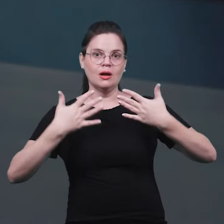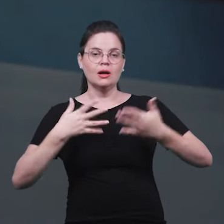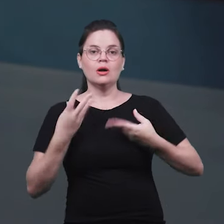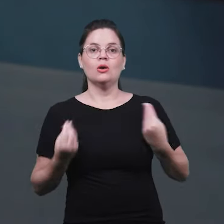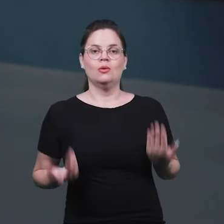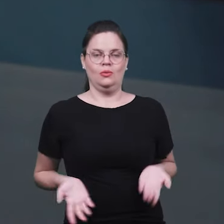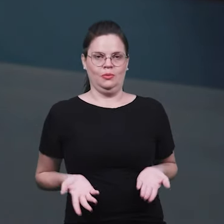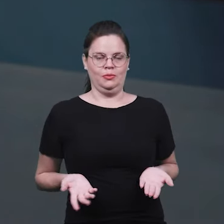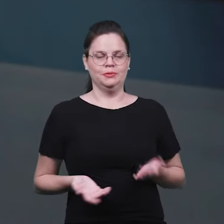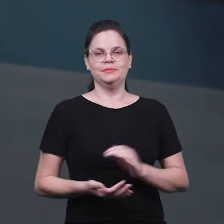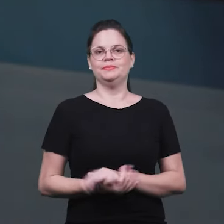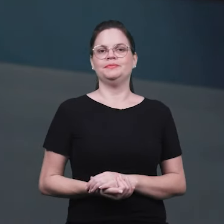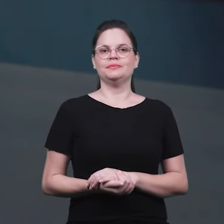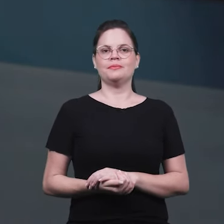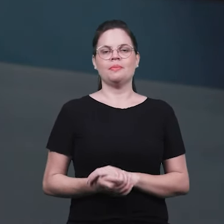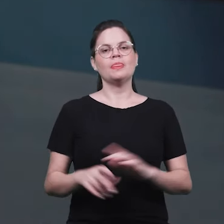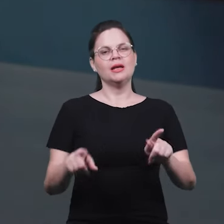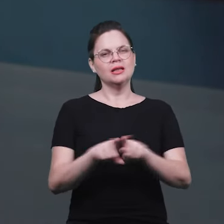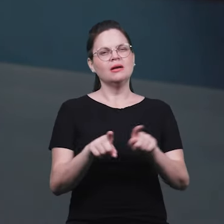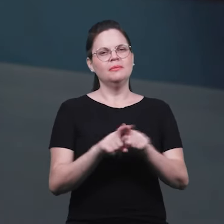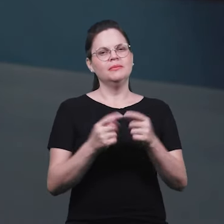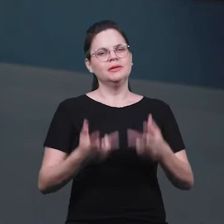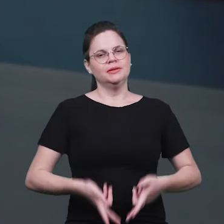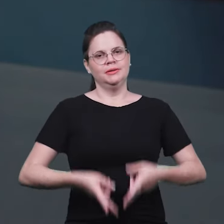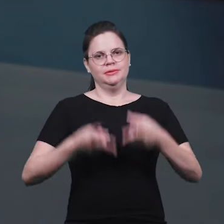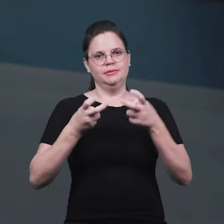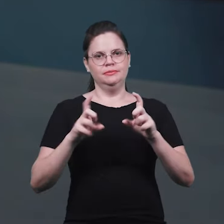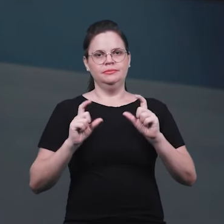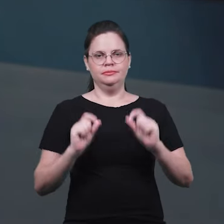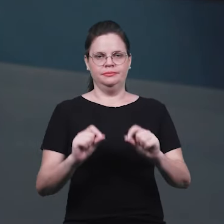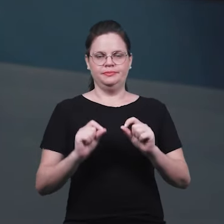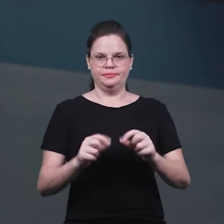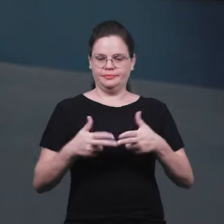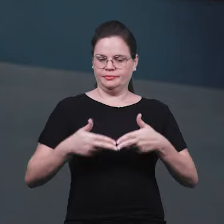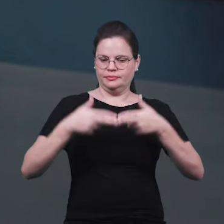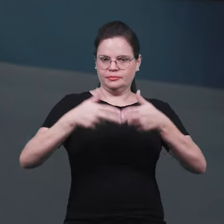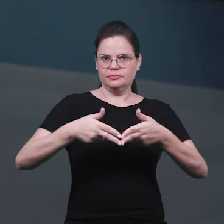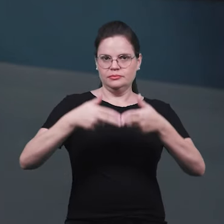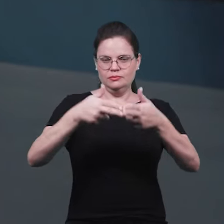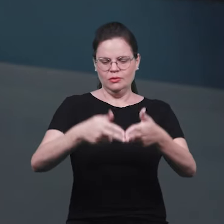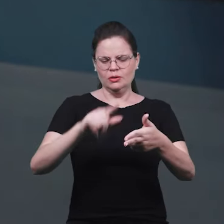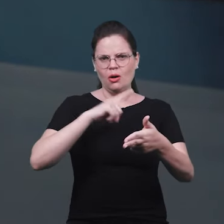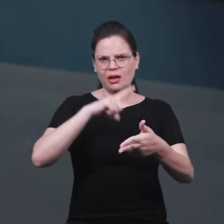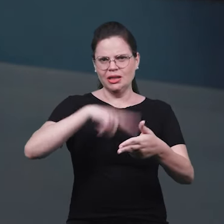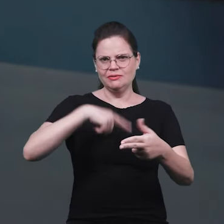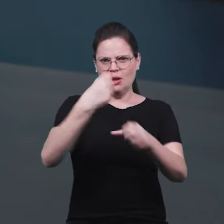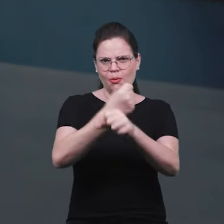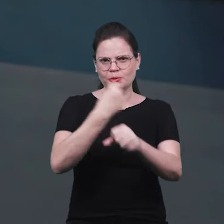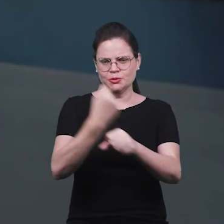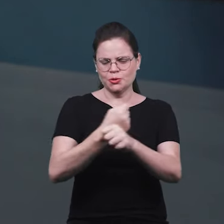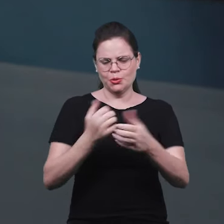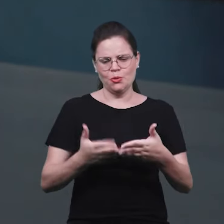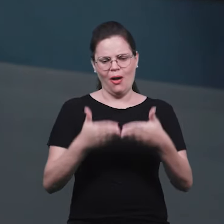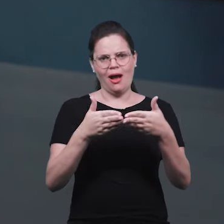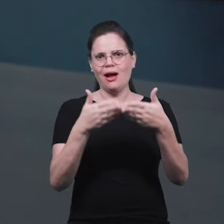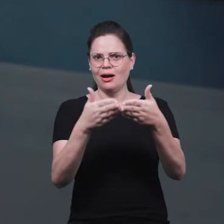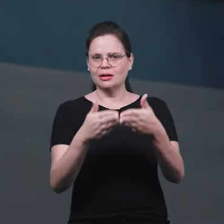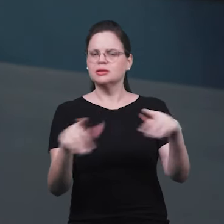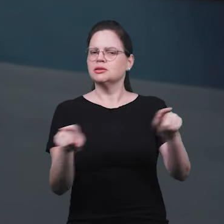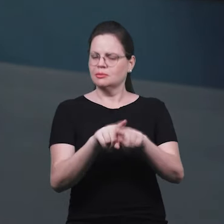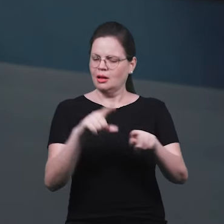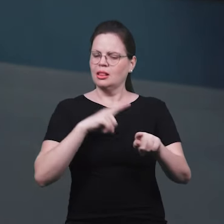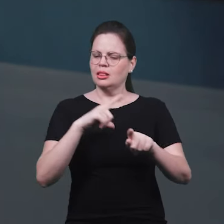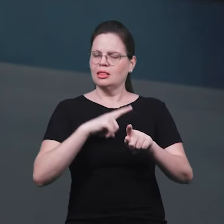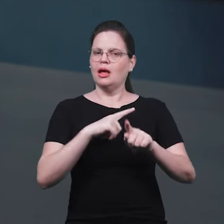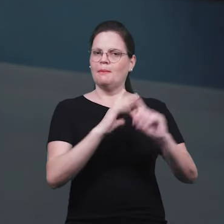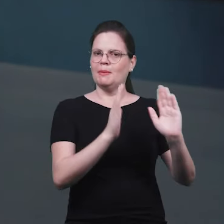quando nós observamos a construção da arca, né, a passagem de Noé, está dentro de um processo